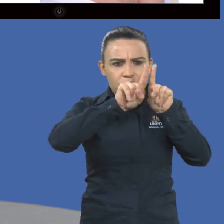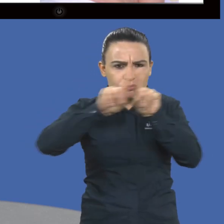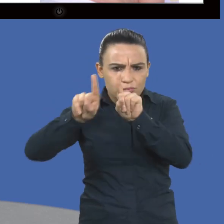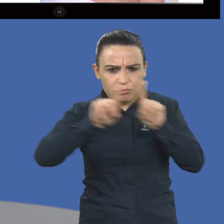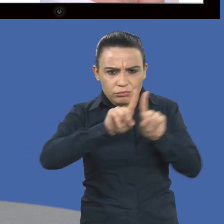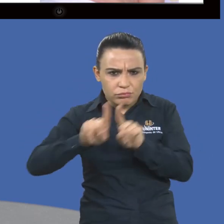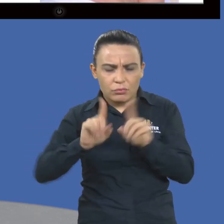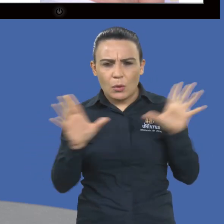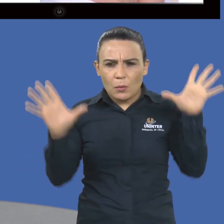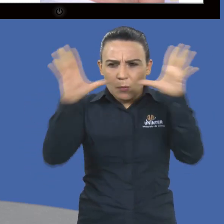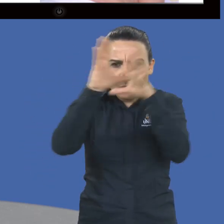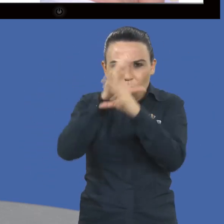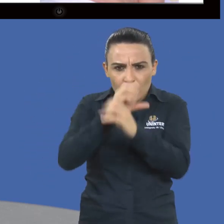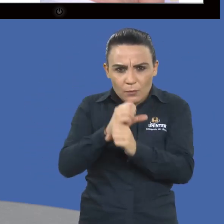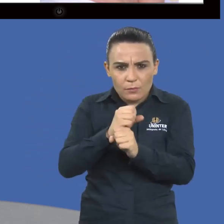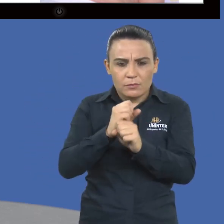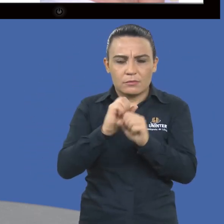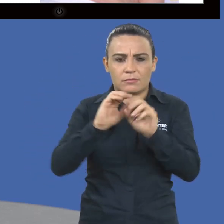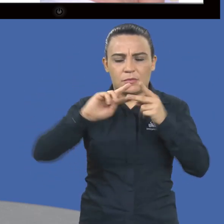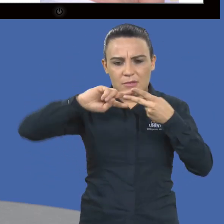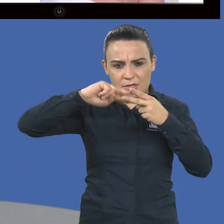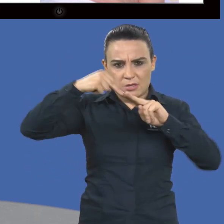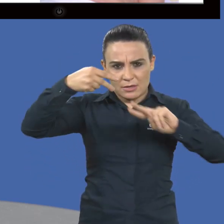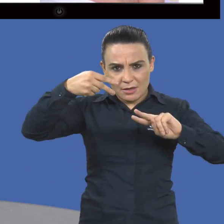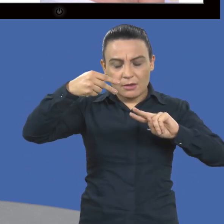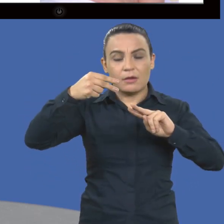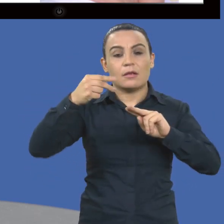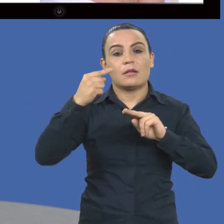com suspeita da síndrome de Down.